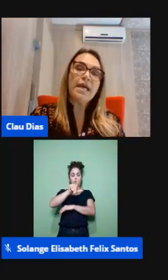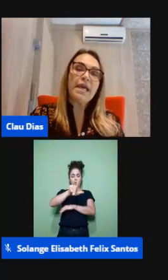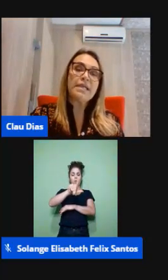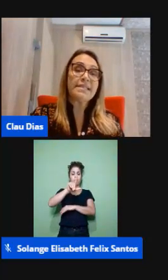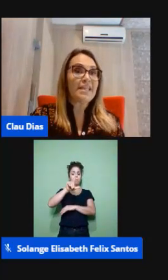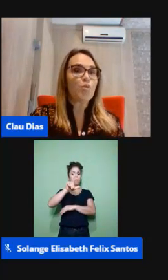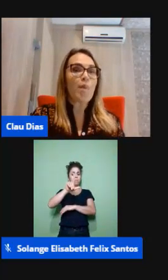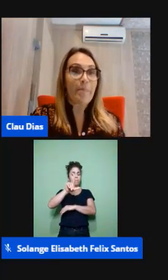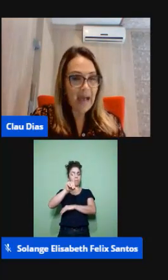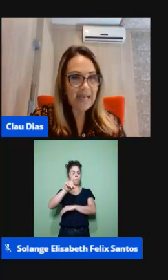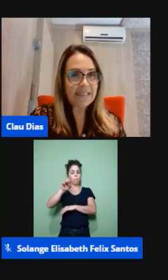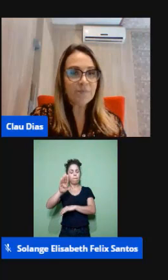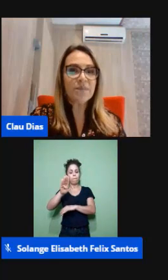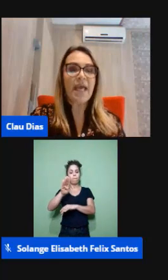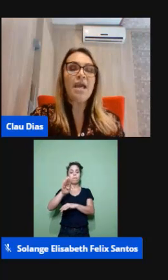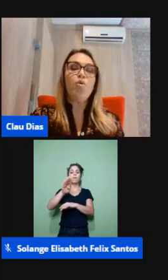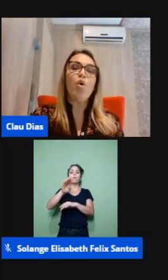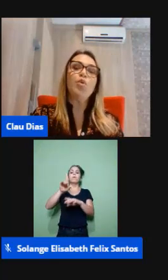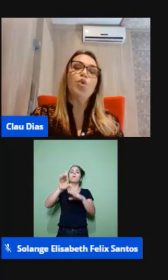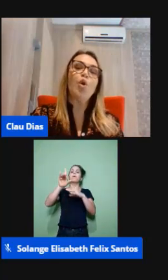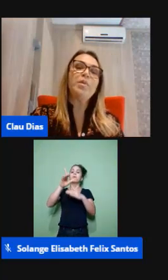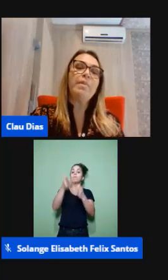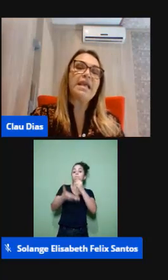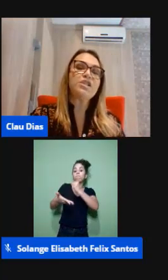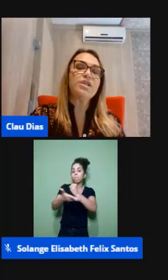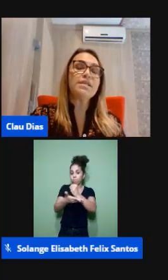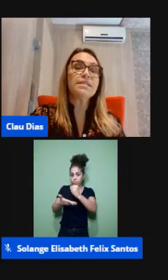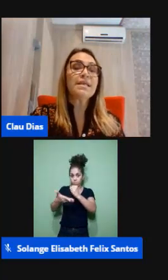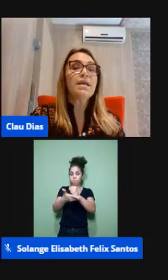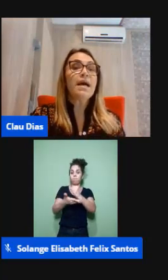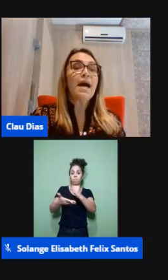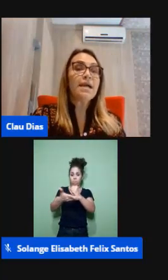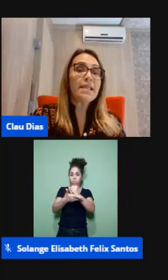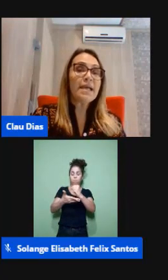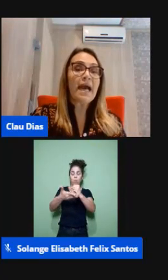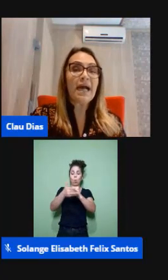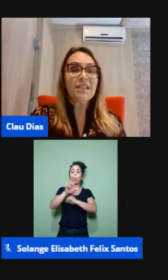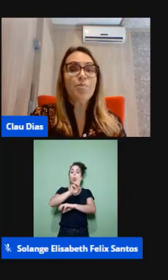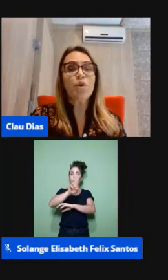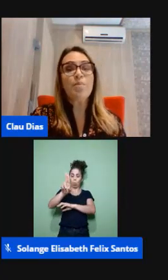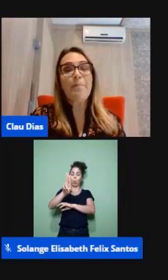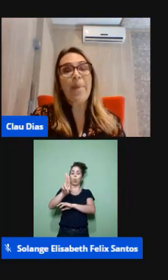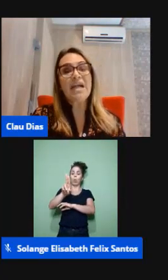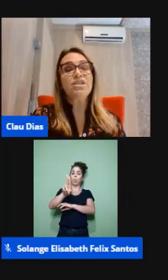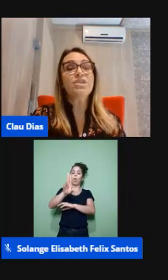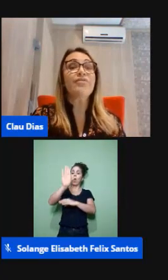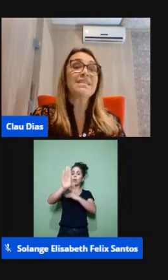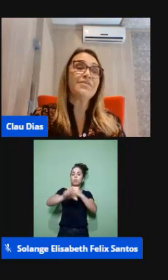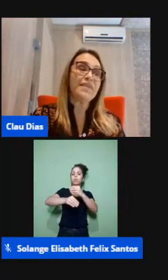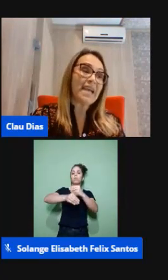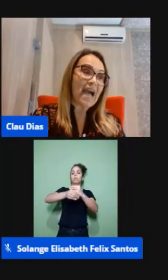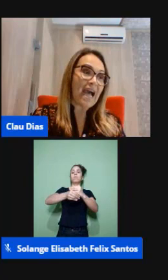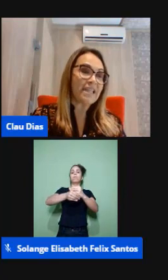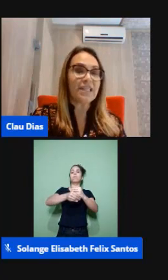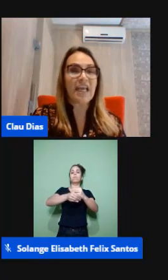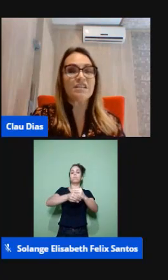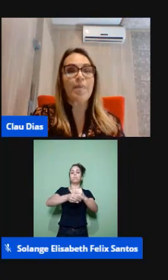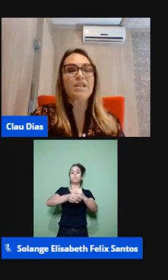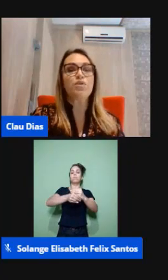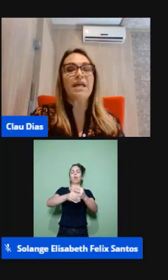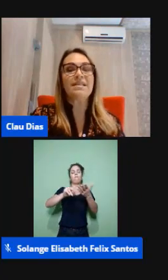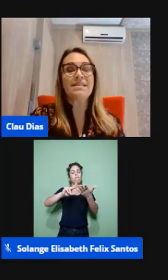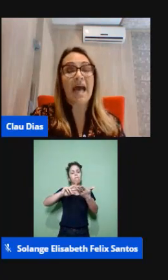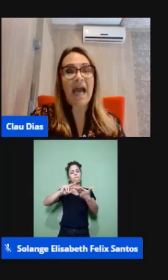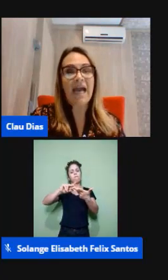que seria uma base, né, como o nome bem diz, agregada por uma parte diversificada, né,